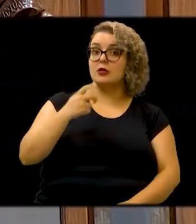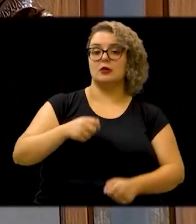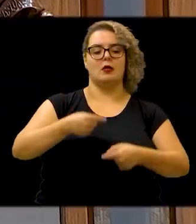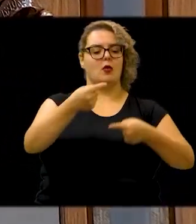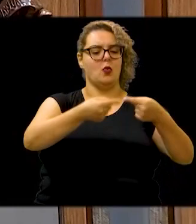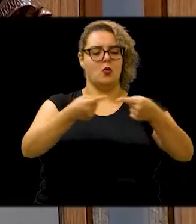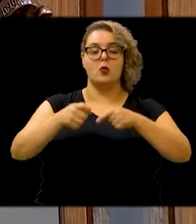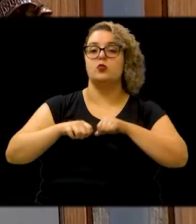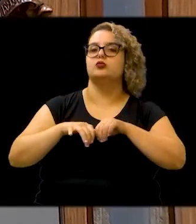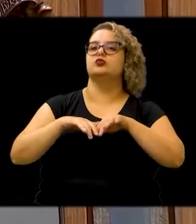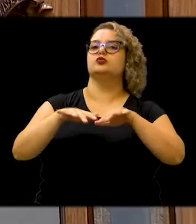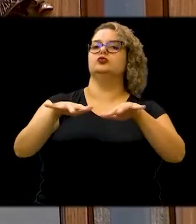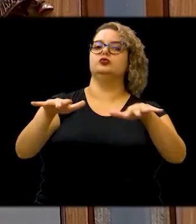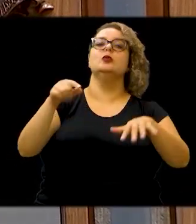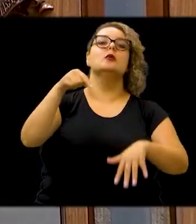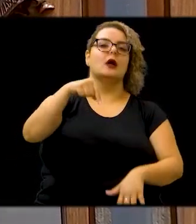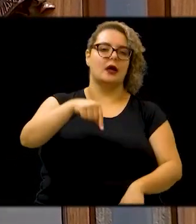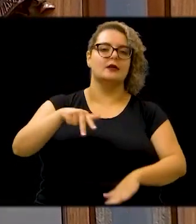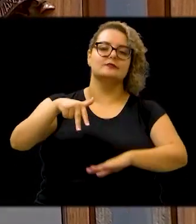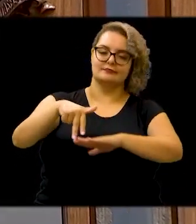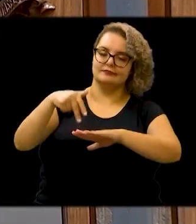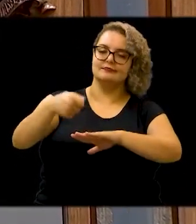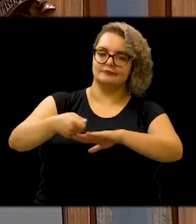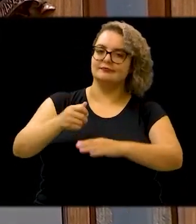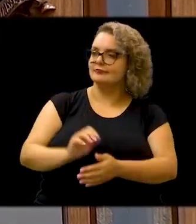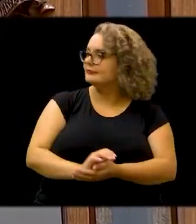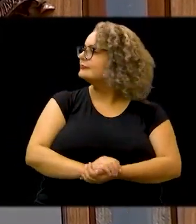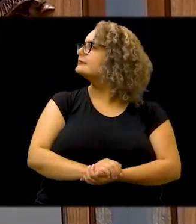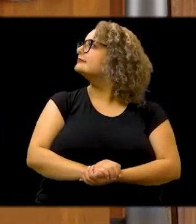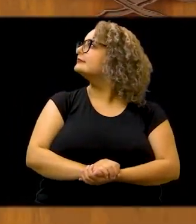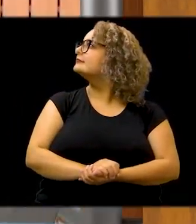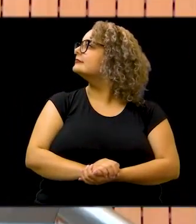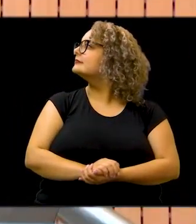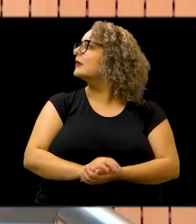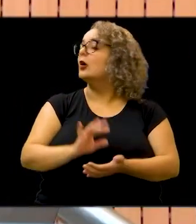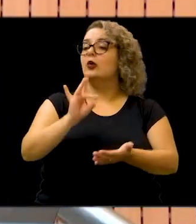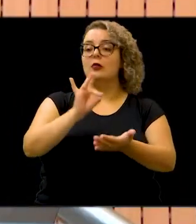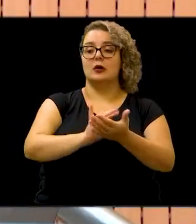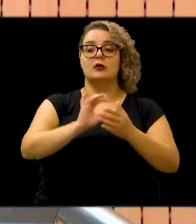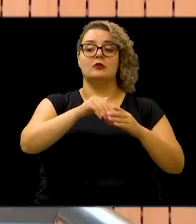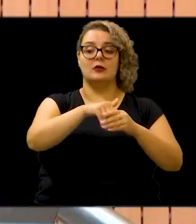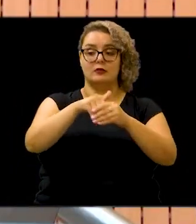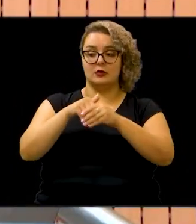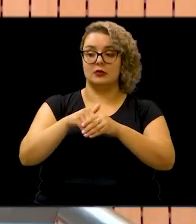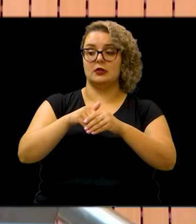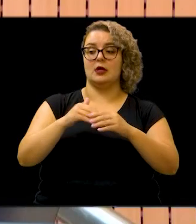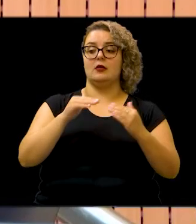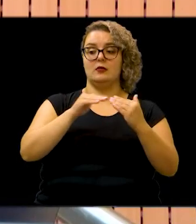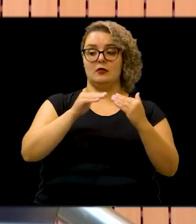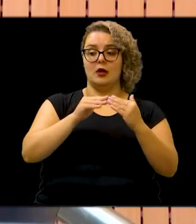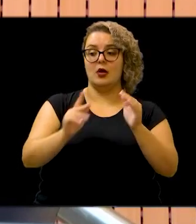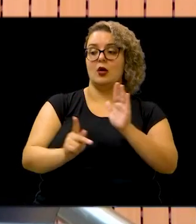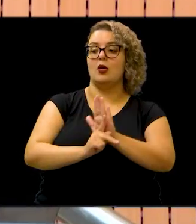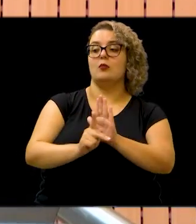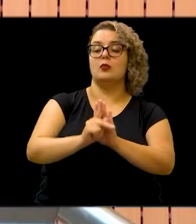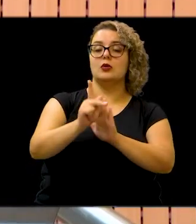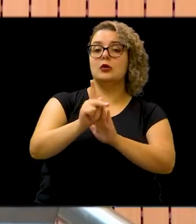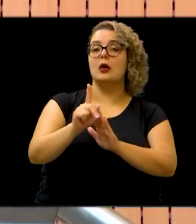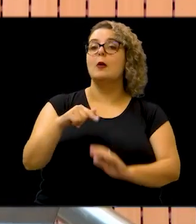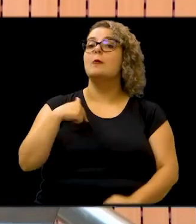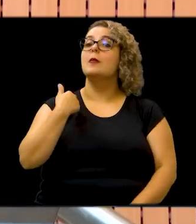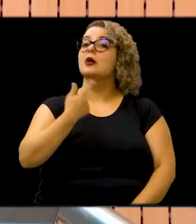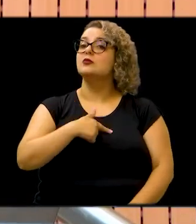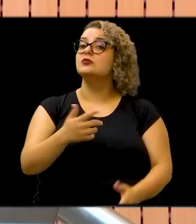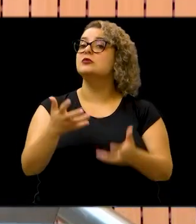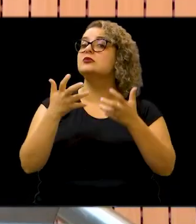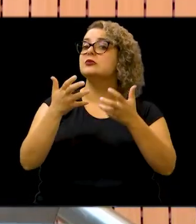e amplamente discutido aqui na tribuna. É fato que a gente vai votar favorável ao projeto, mas a